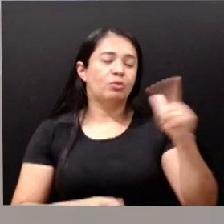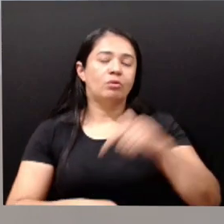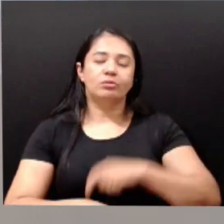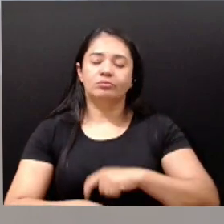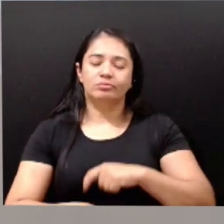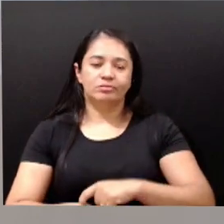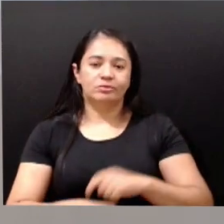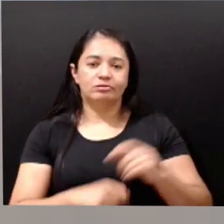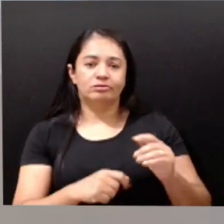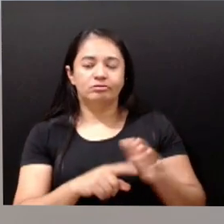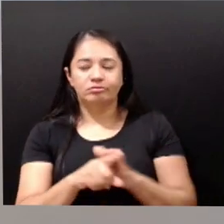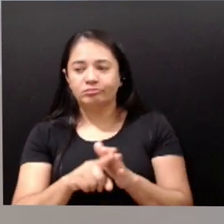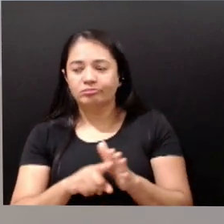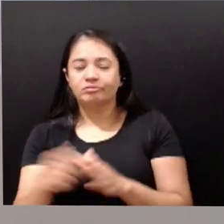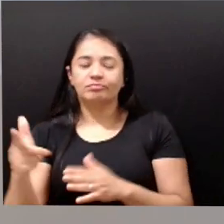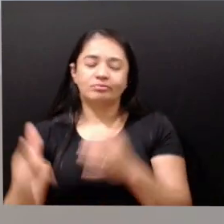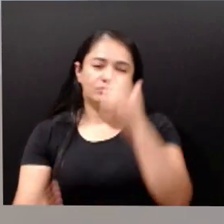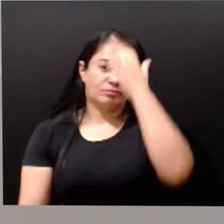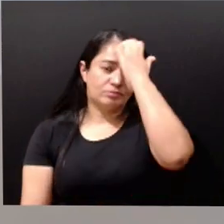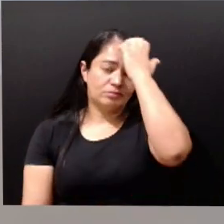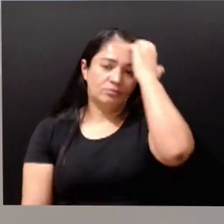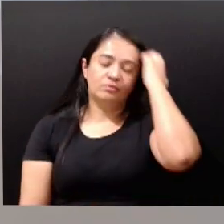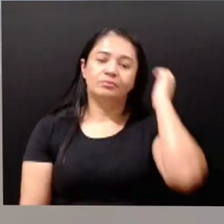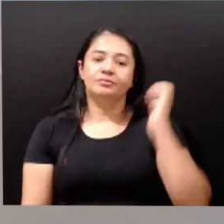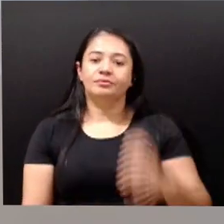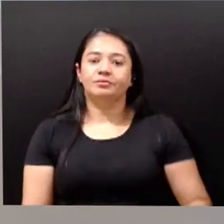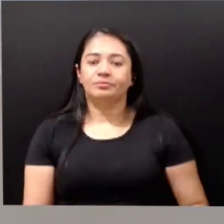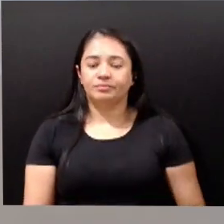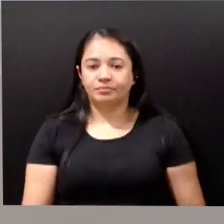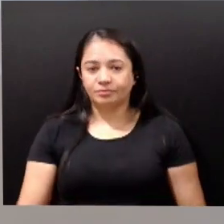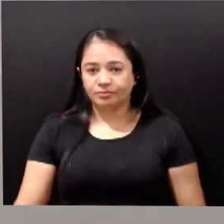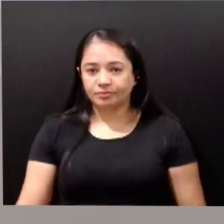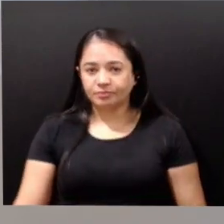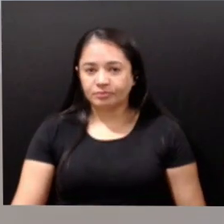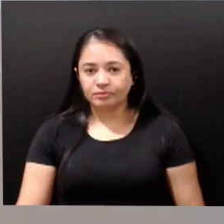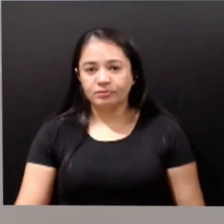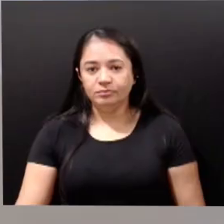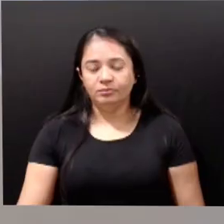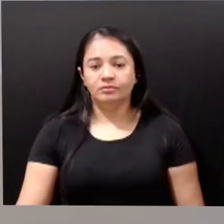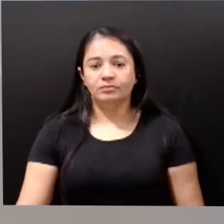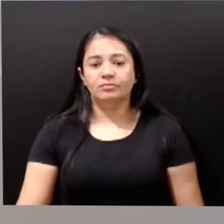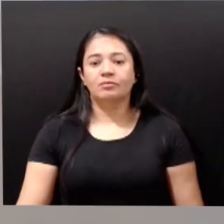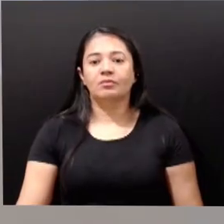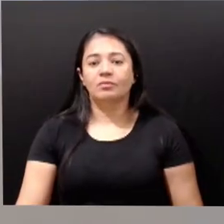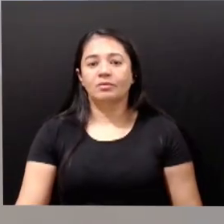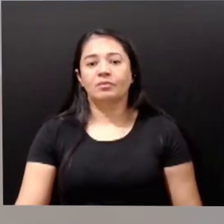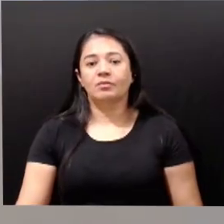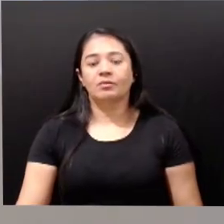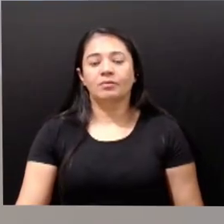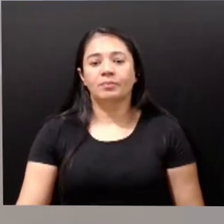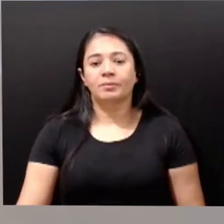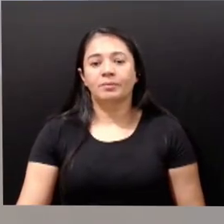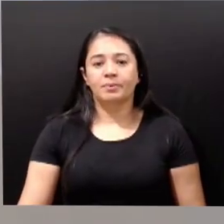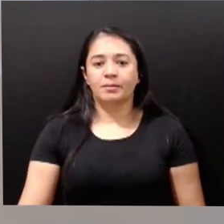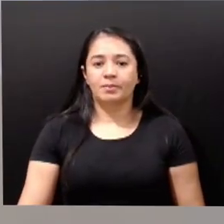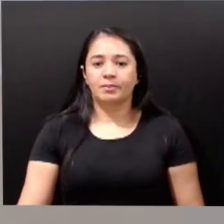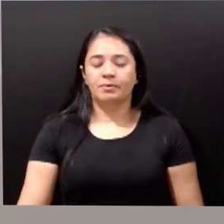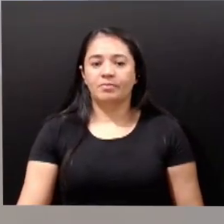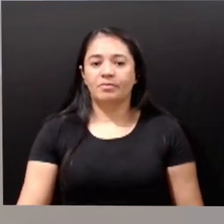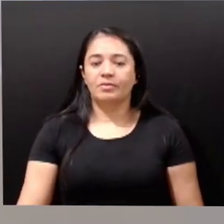num outro momento, num processo de investigação, e acaba passando como um quadro de menos gravidade ou menos